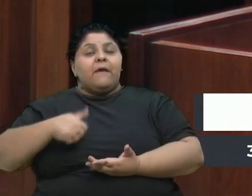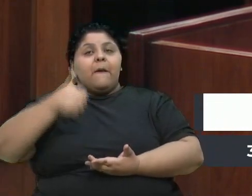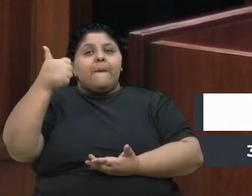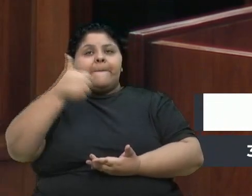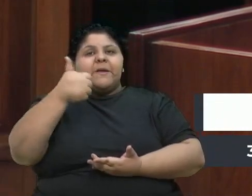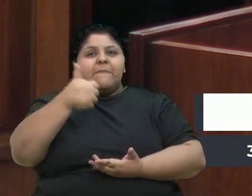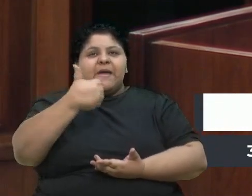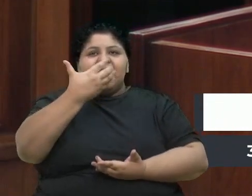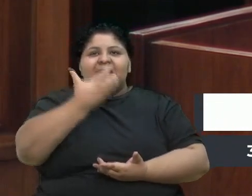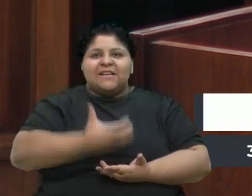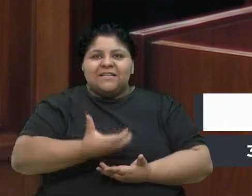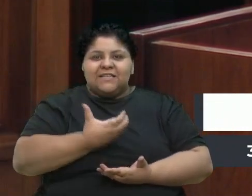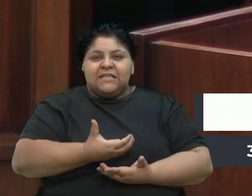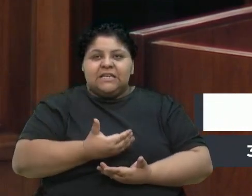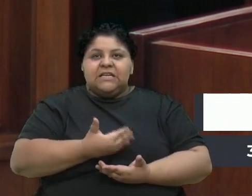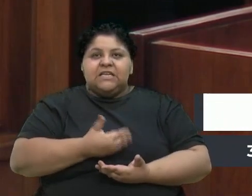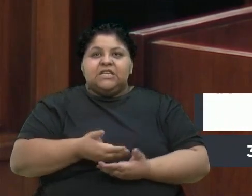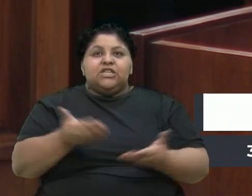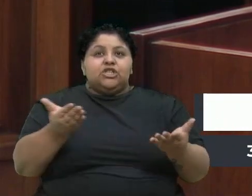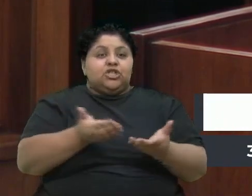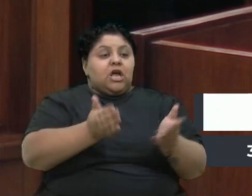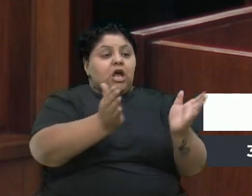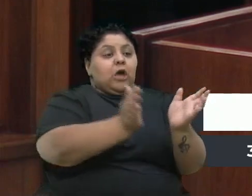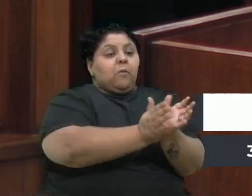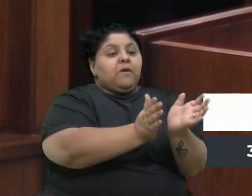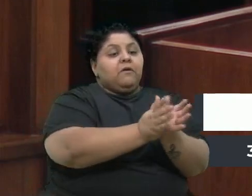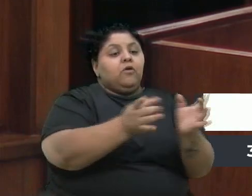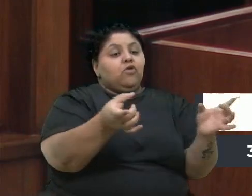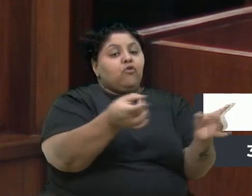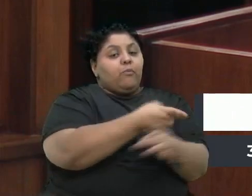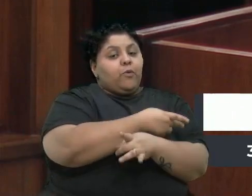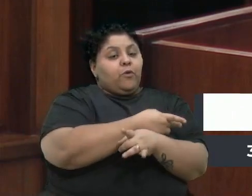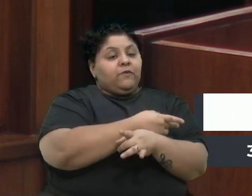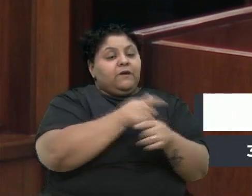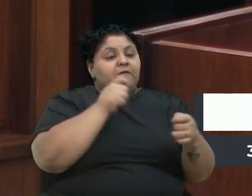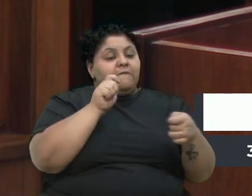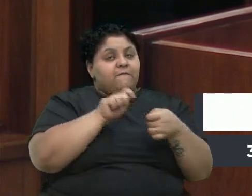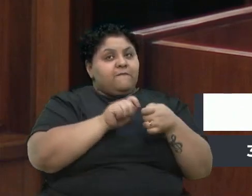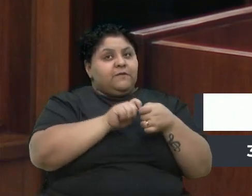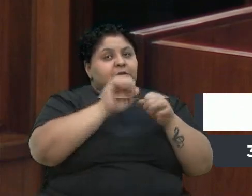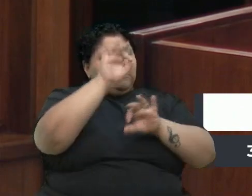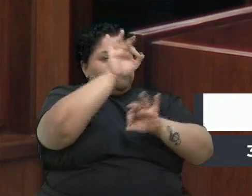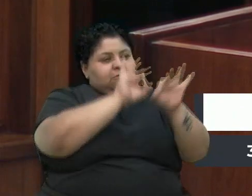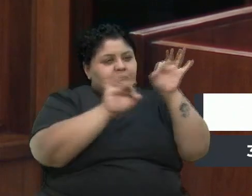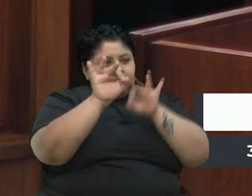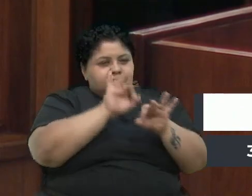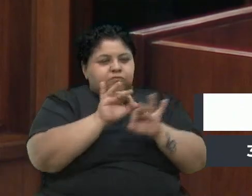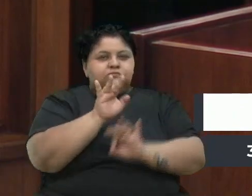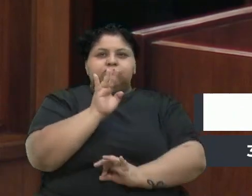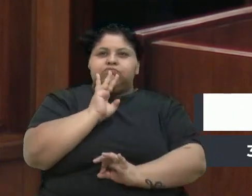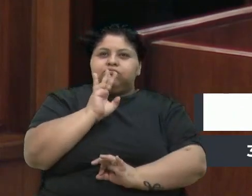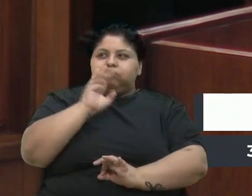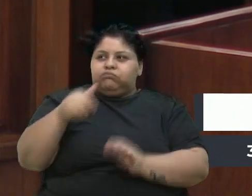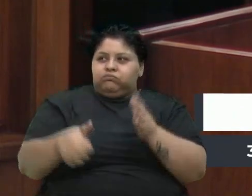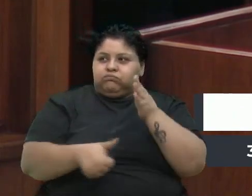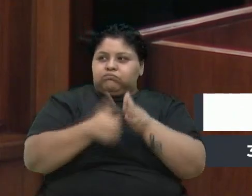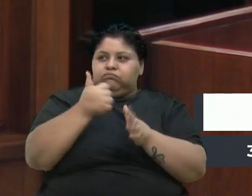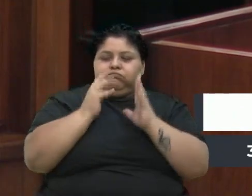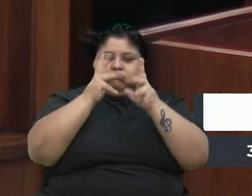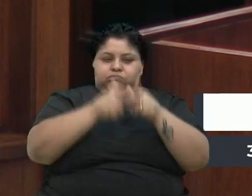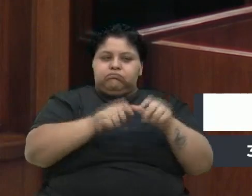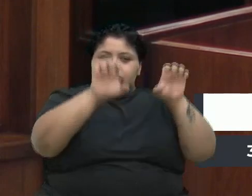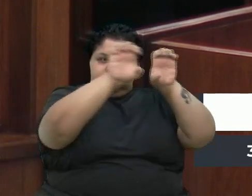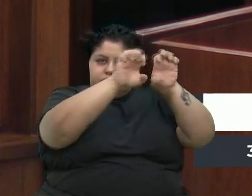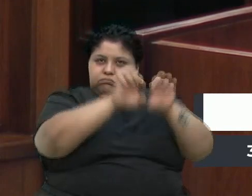dezembro, já estar com a equipe aqui, fazendo, né, essas alterações, conhecendo melhor toda a estrutura